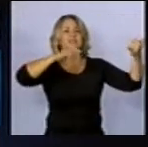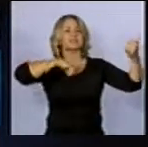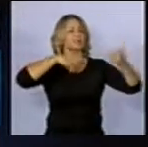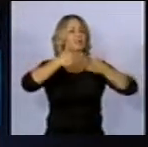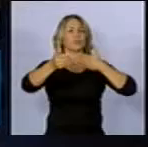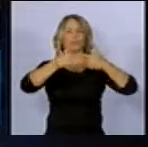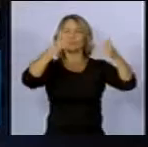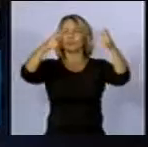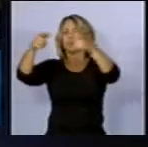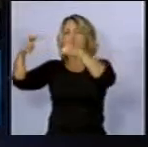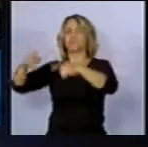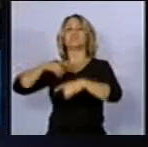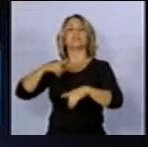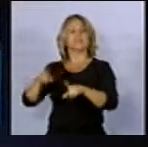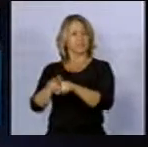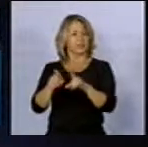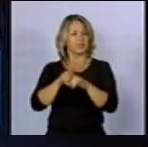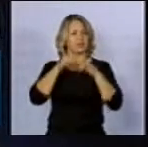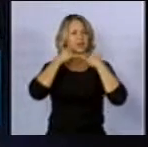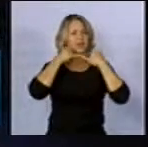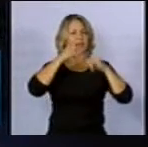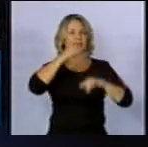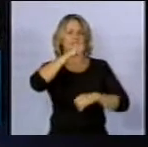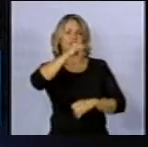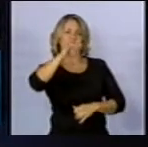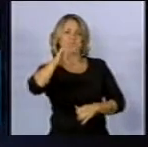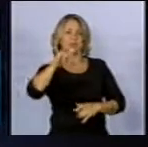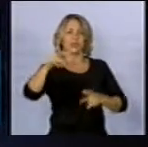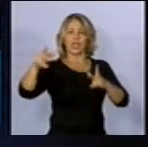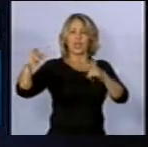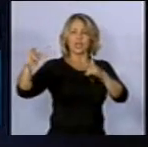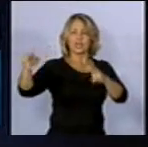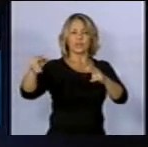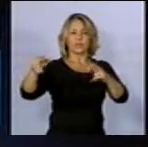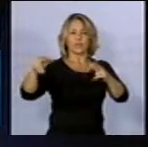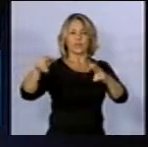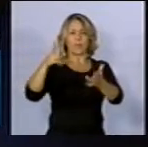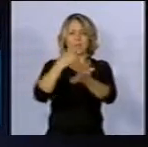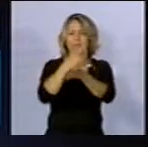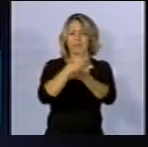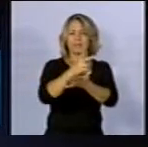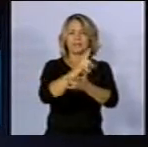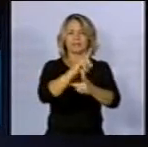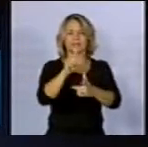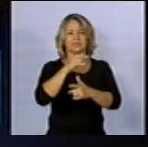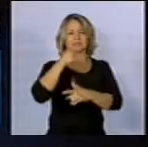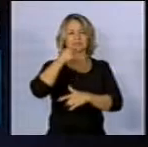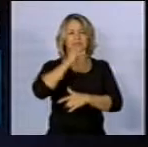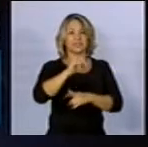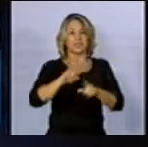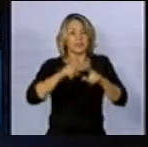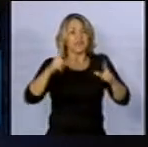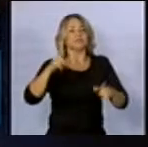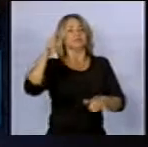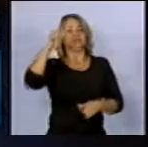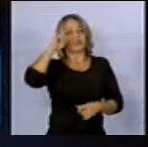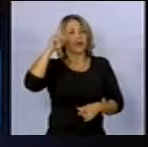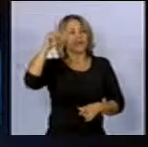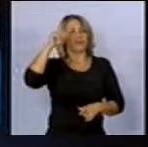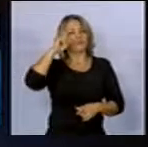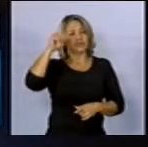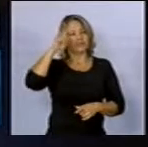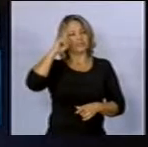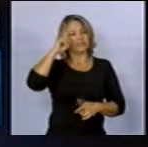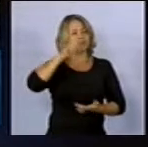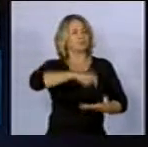estamos também tem radiação não na mesma densidade que tem nas altas tensão mas nós estamos o dia todo sujeito a